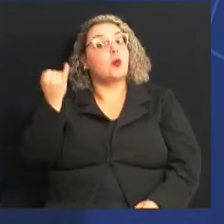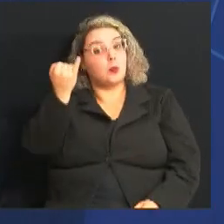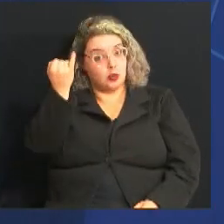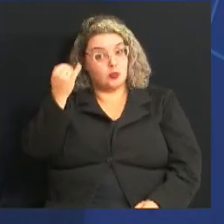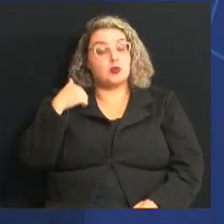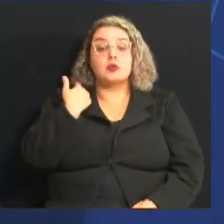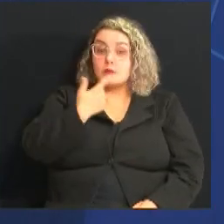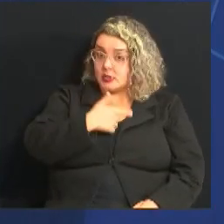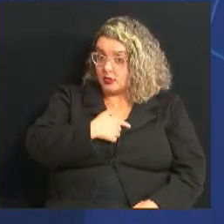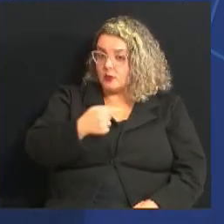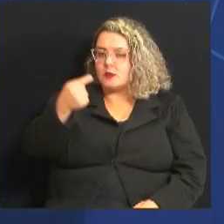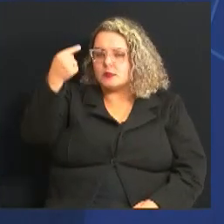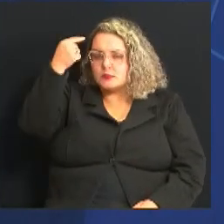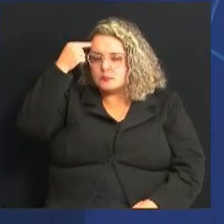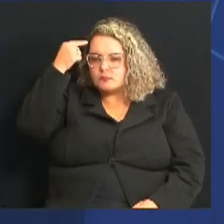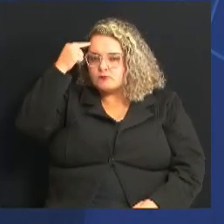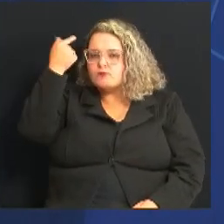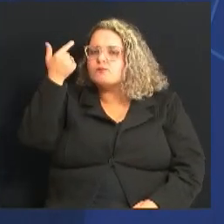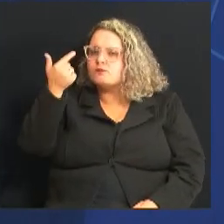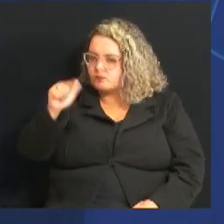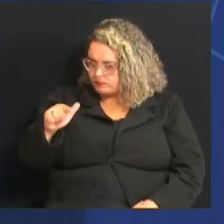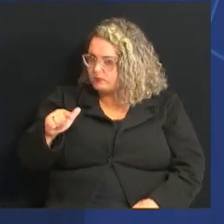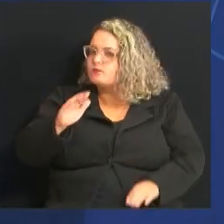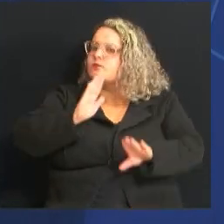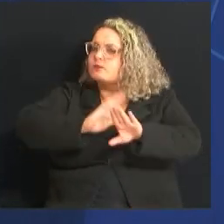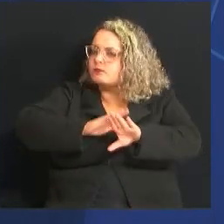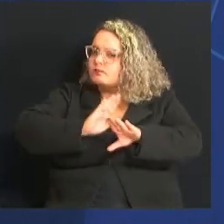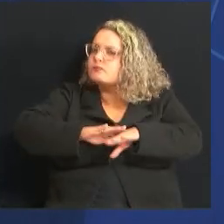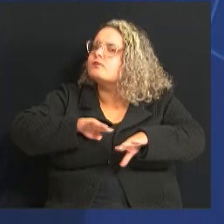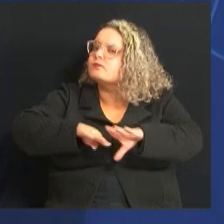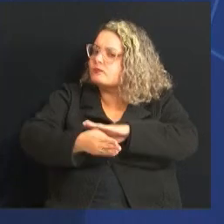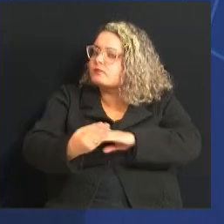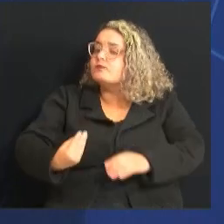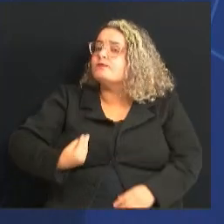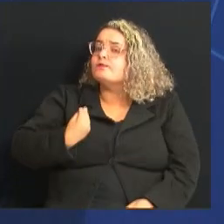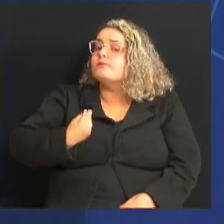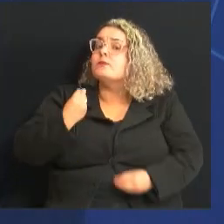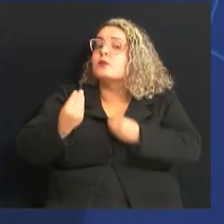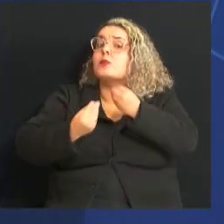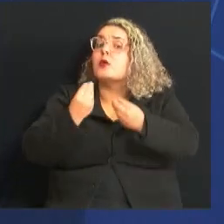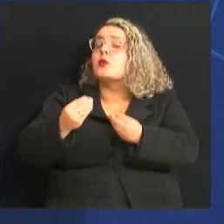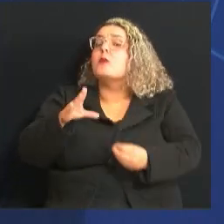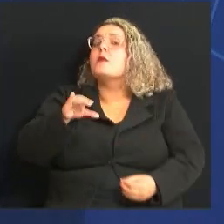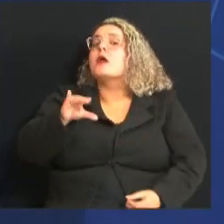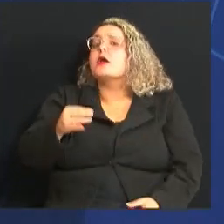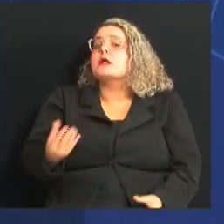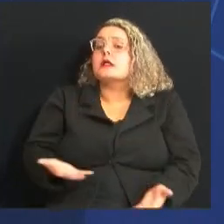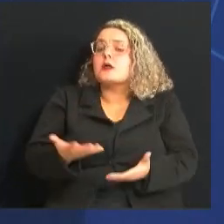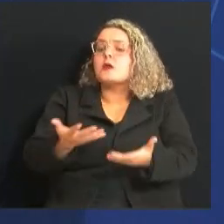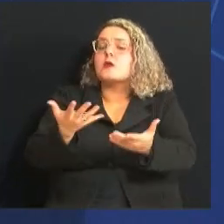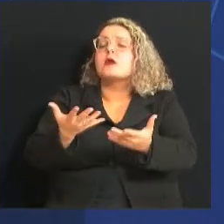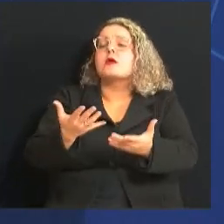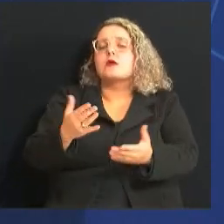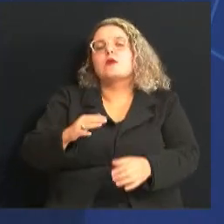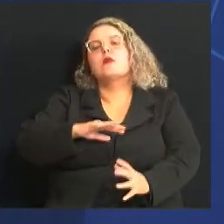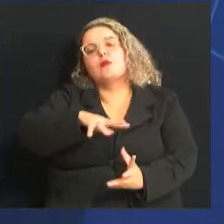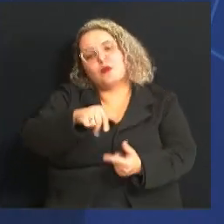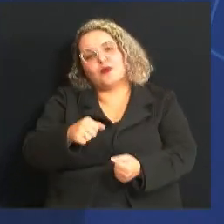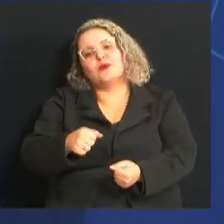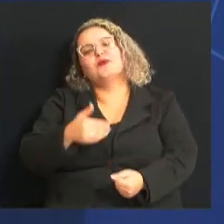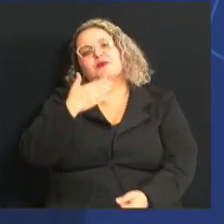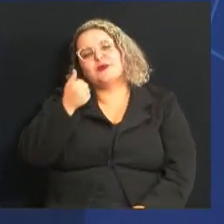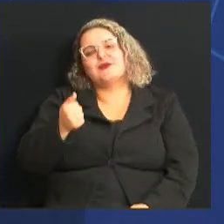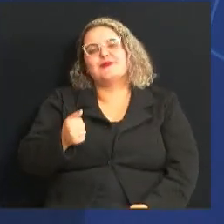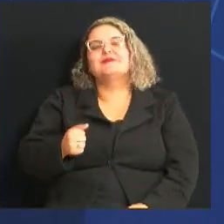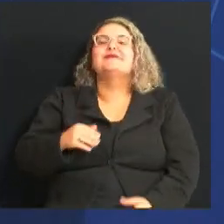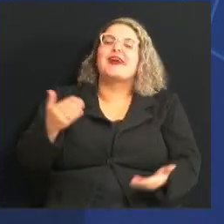gente repensar os nossos hábitos de vida e como é que a ciência tem contribuído também com um mundo melhor. Então roda a vinheta que